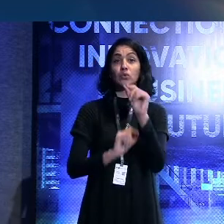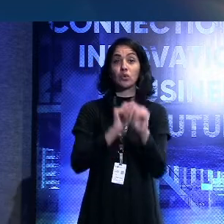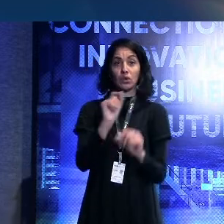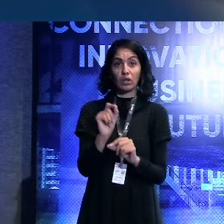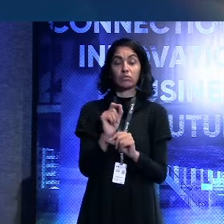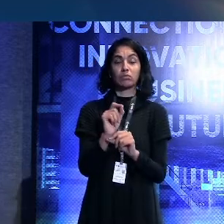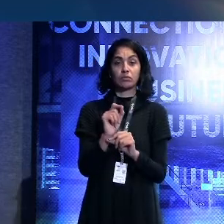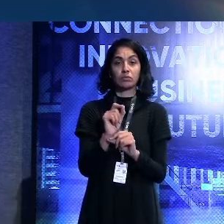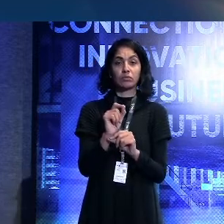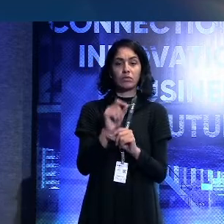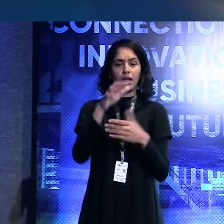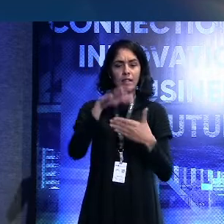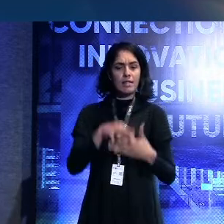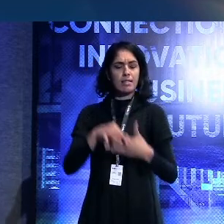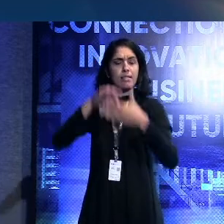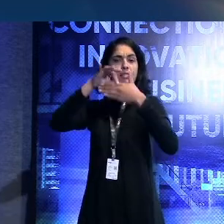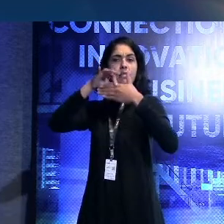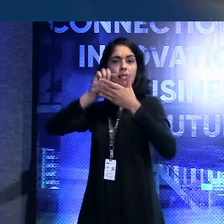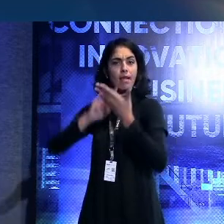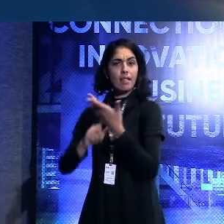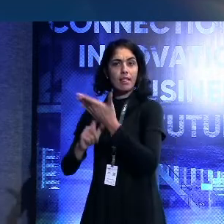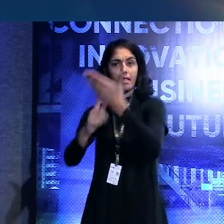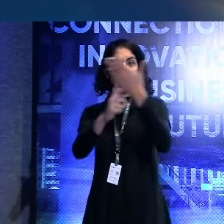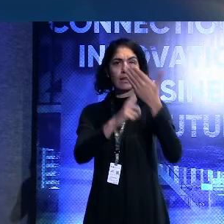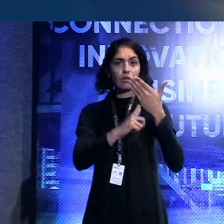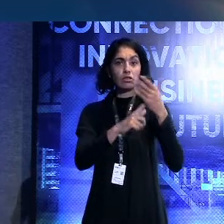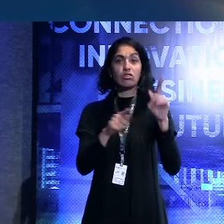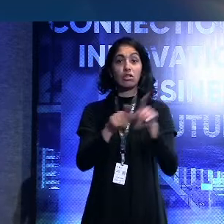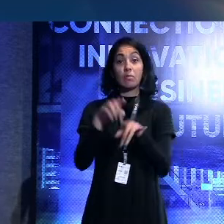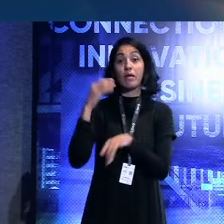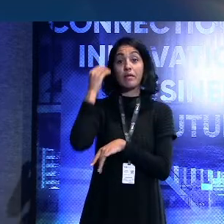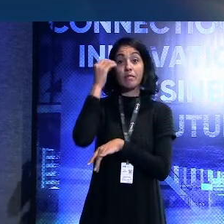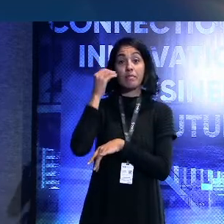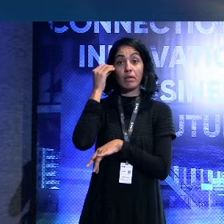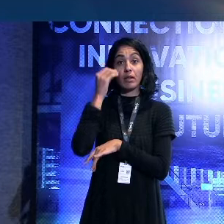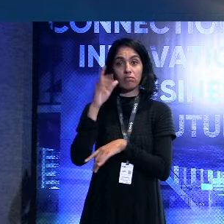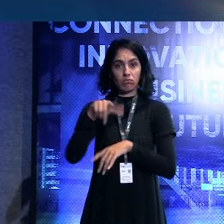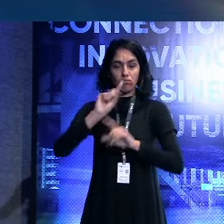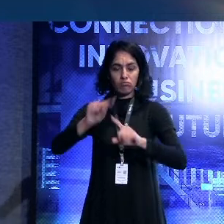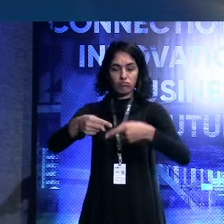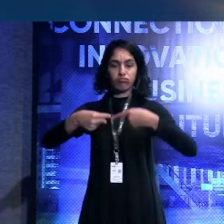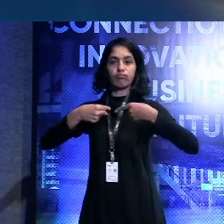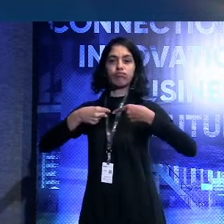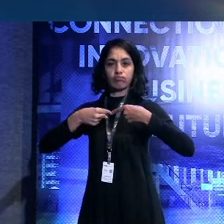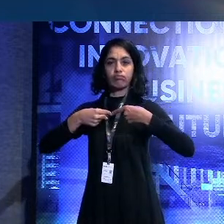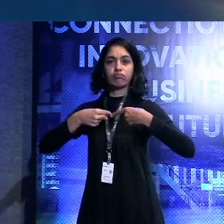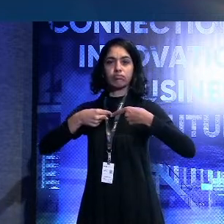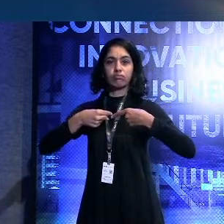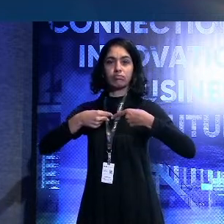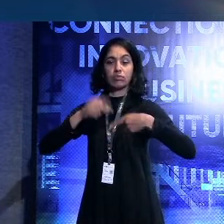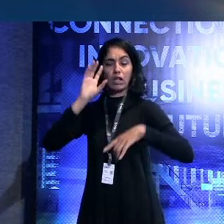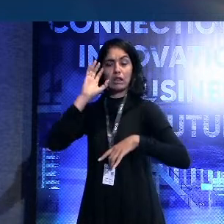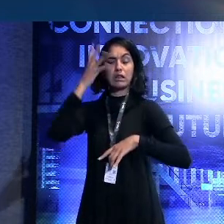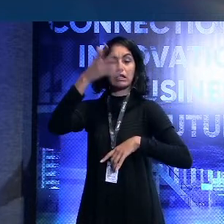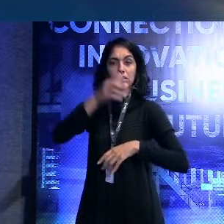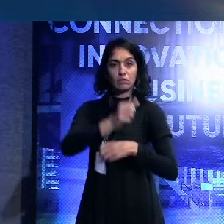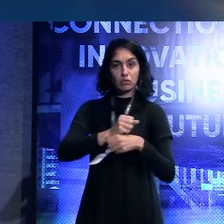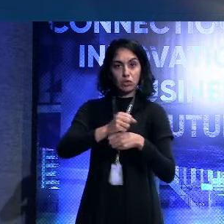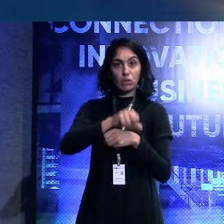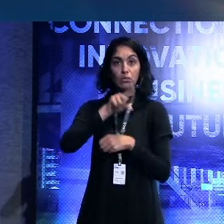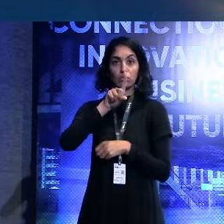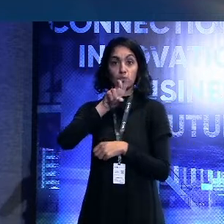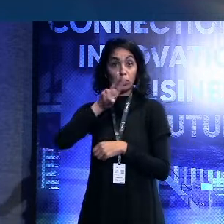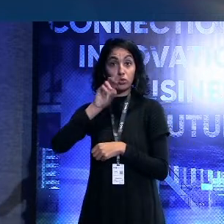se tornar líder, então, em tecnologia e em experiência. Então, esse foi a nossa grande decisão no ano de 2019,